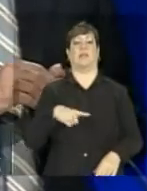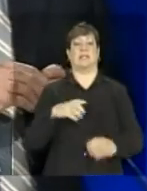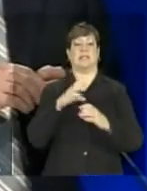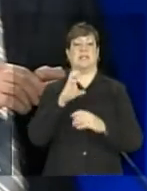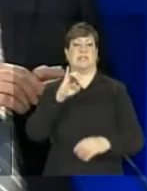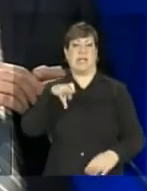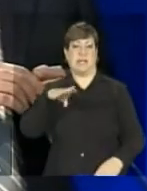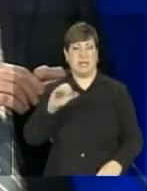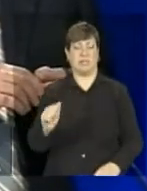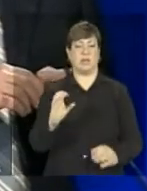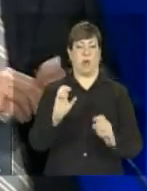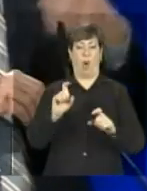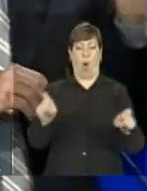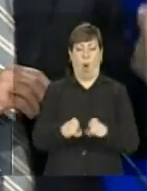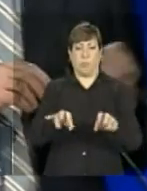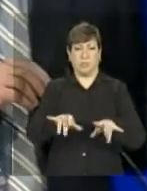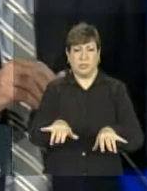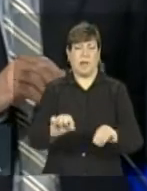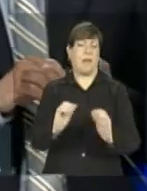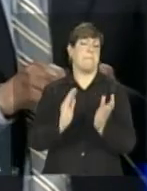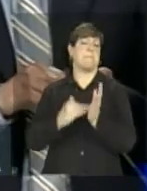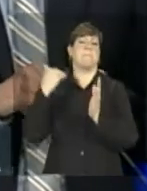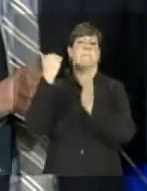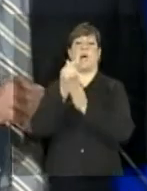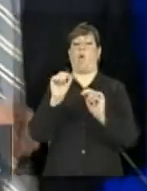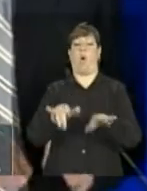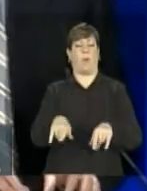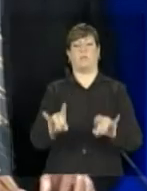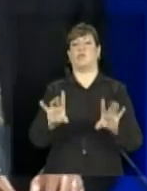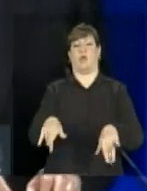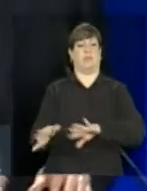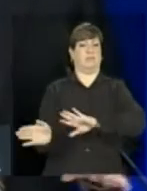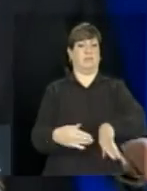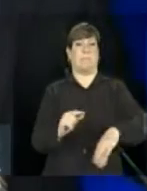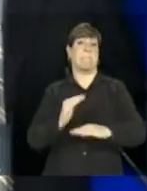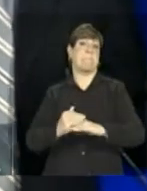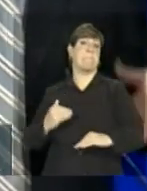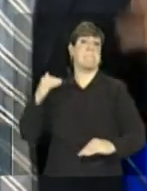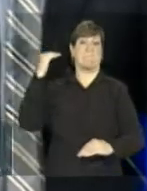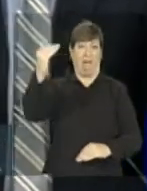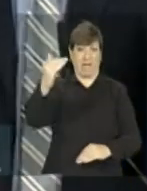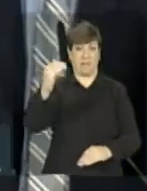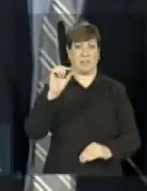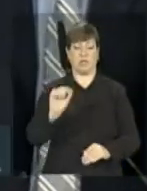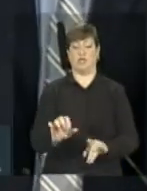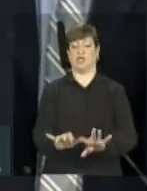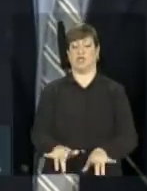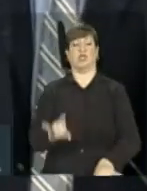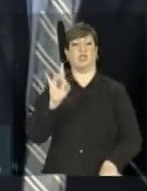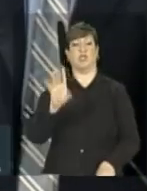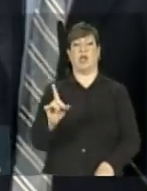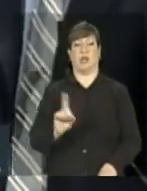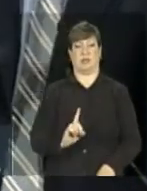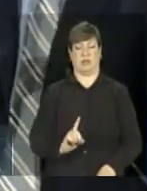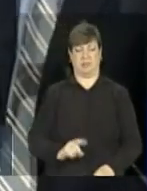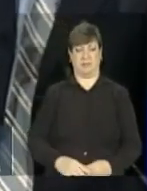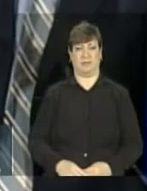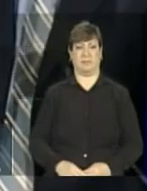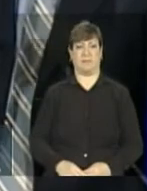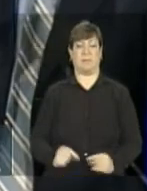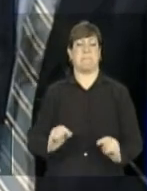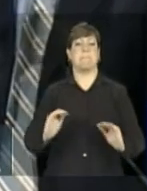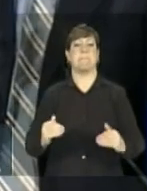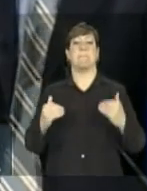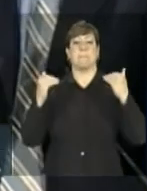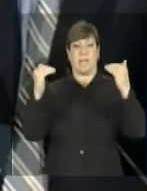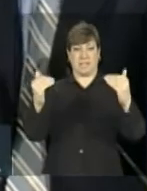eu represento é mais do que o computador, é mais do que redigir programas.